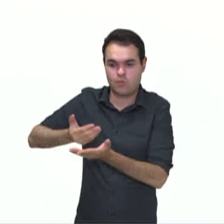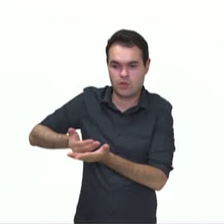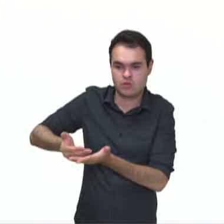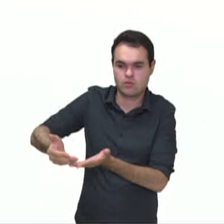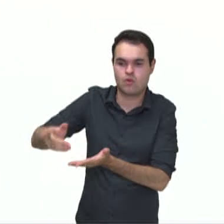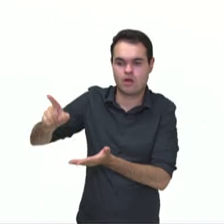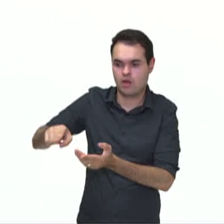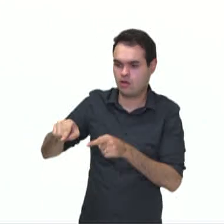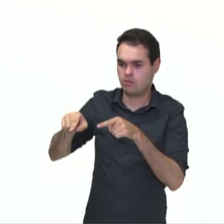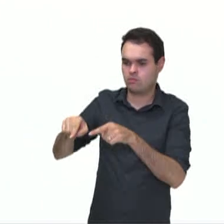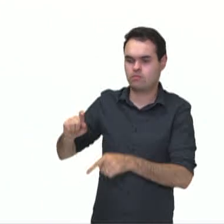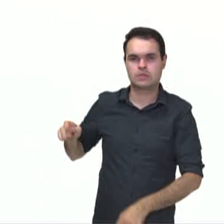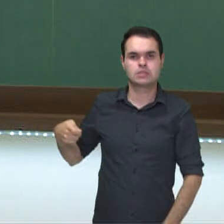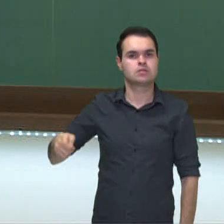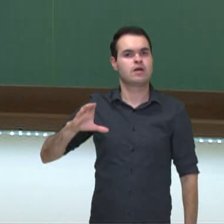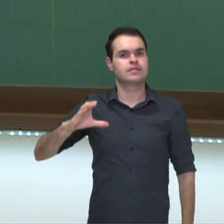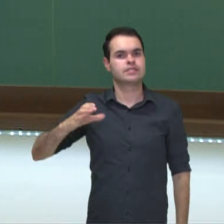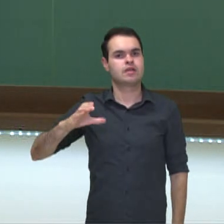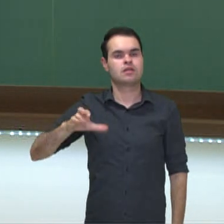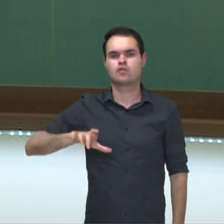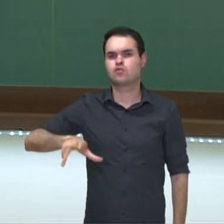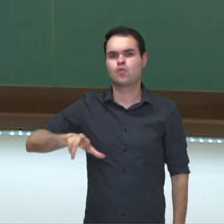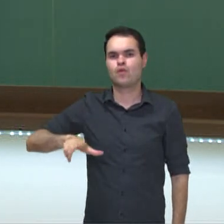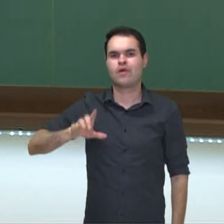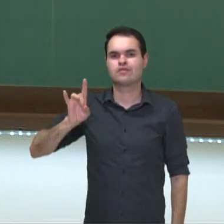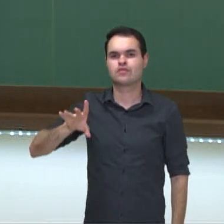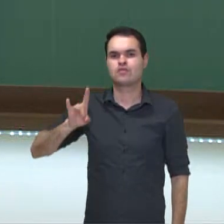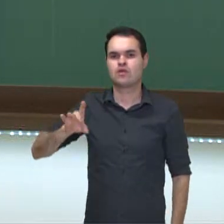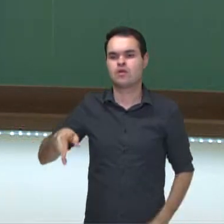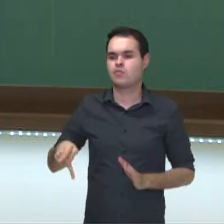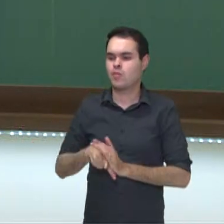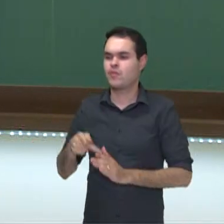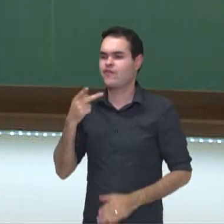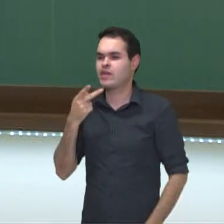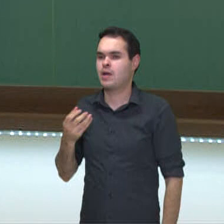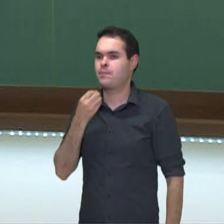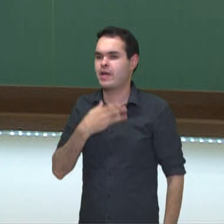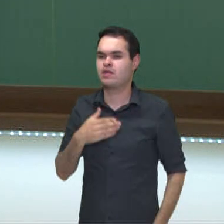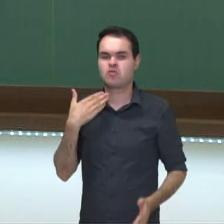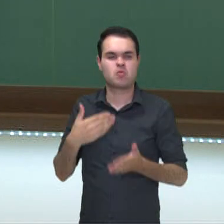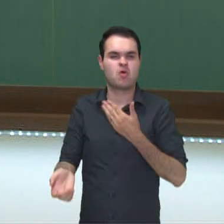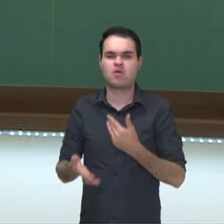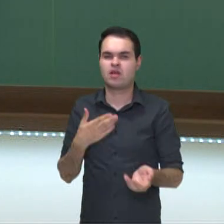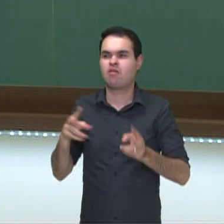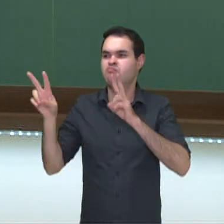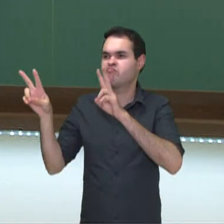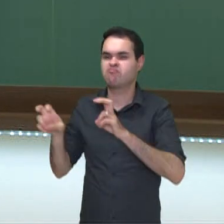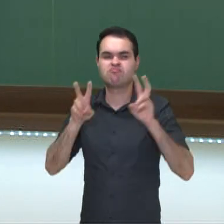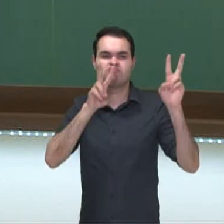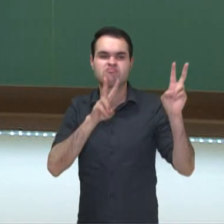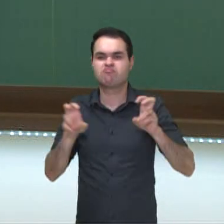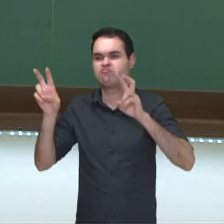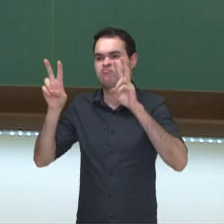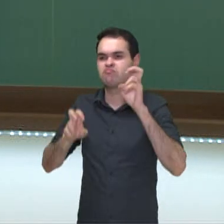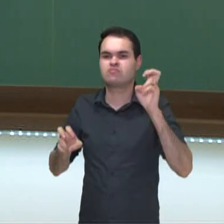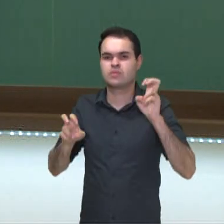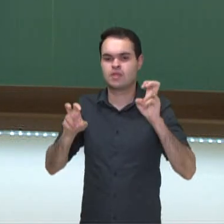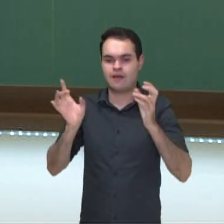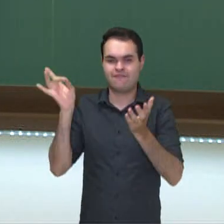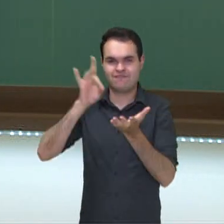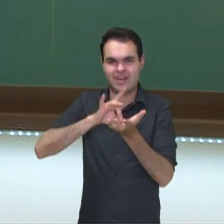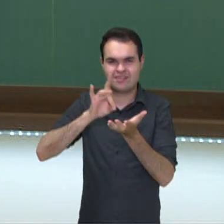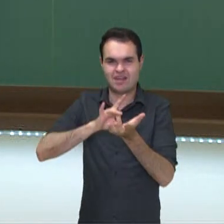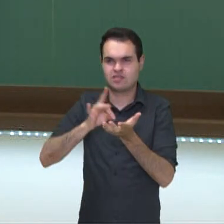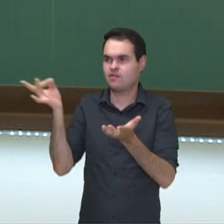uma ciência, não mais a oratória para falar o que quiser, para fazer um malabarismo da